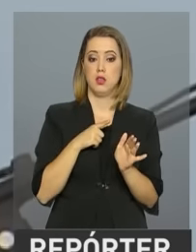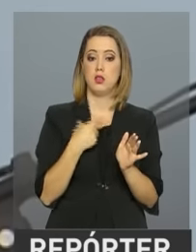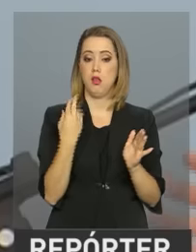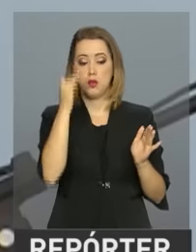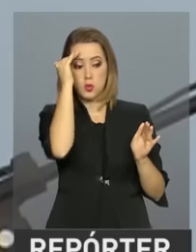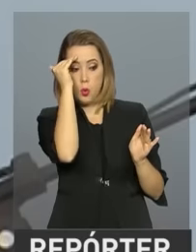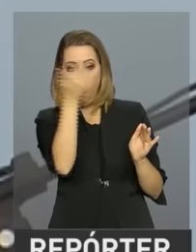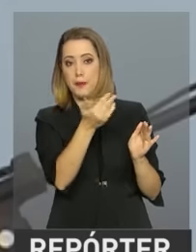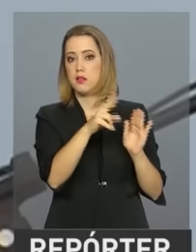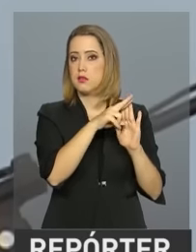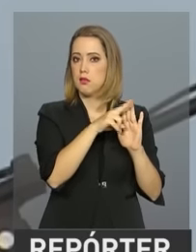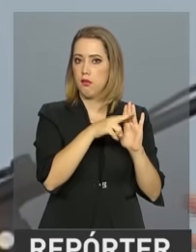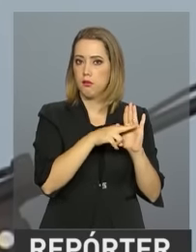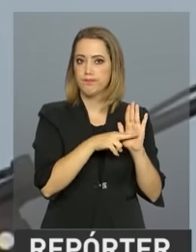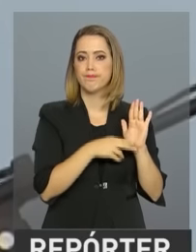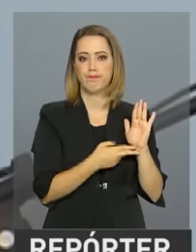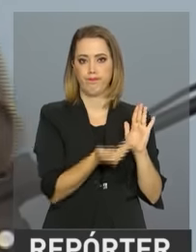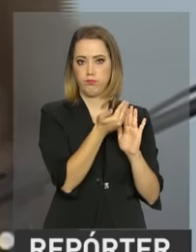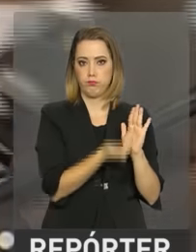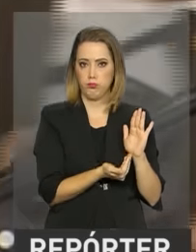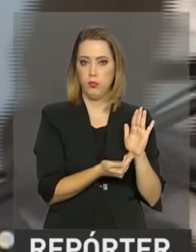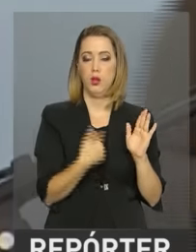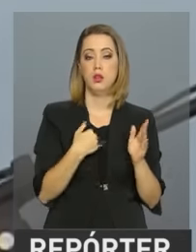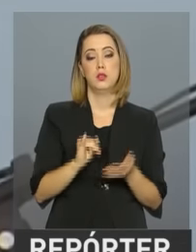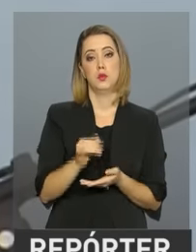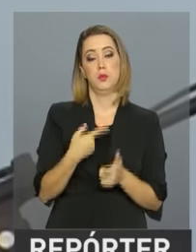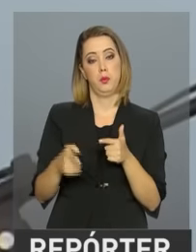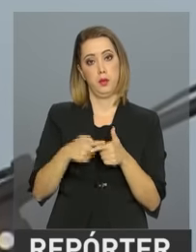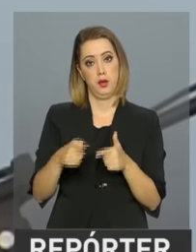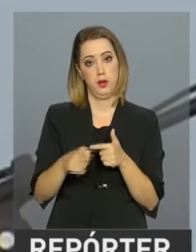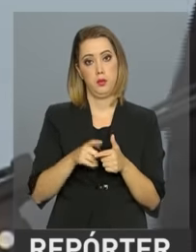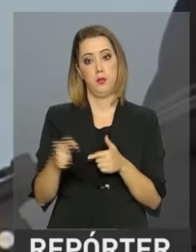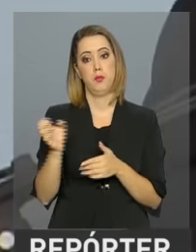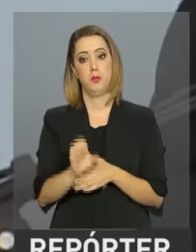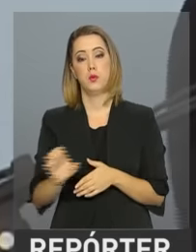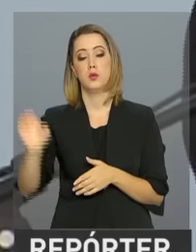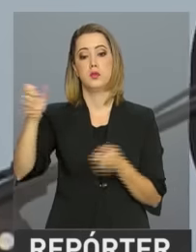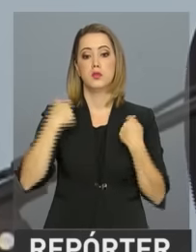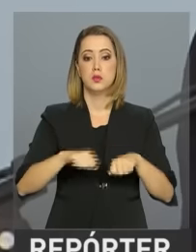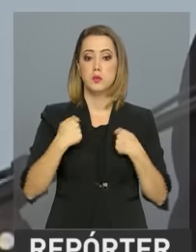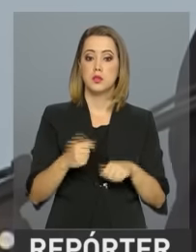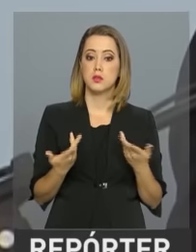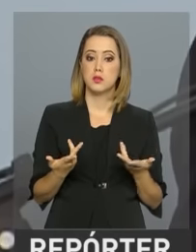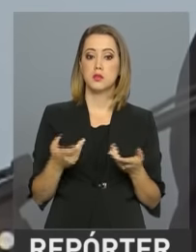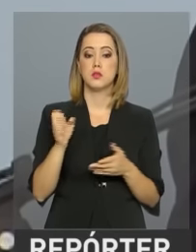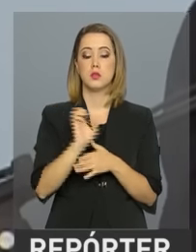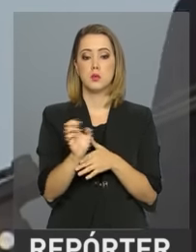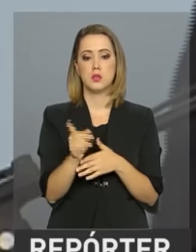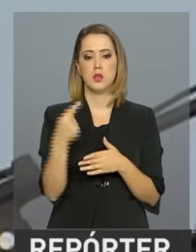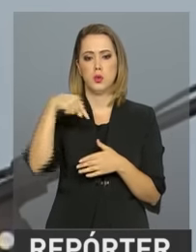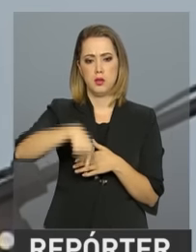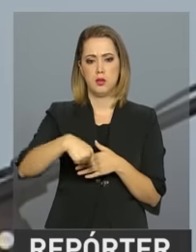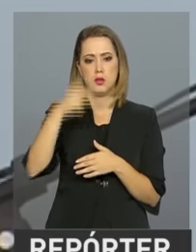condições porque quando o Estado está em grandes dificuldades é preciso que o estado também não é o caso de São Paulo